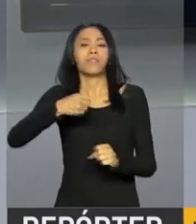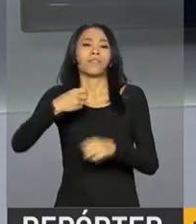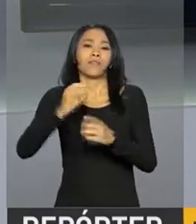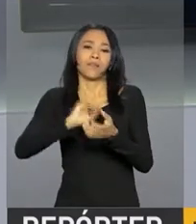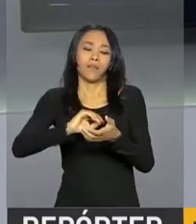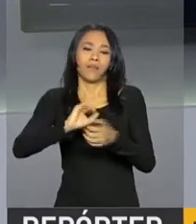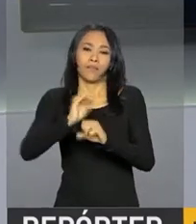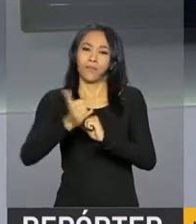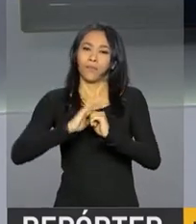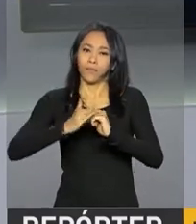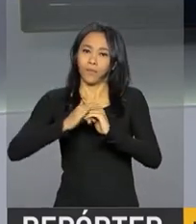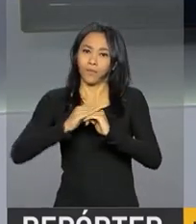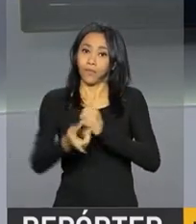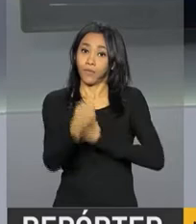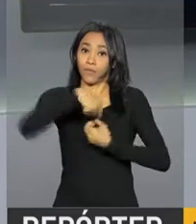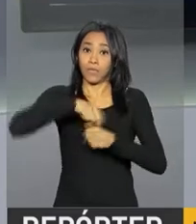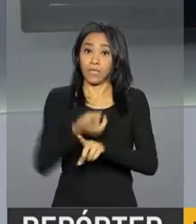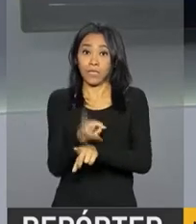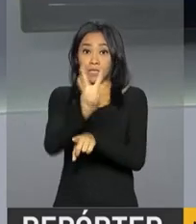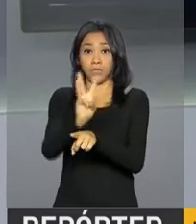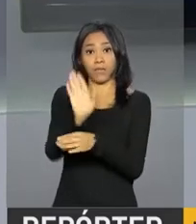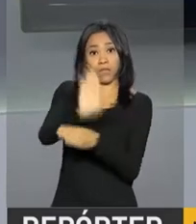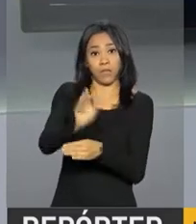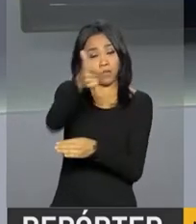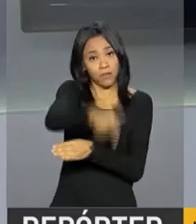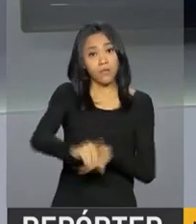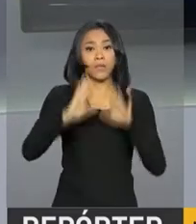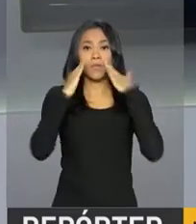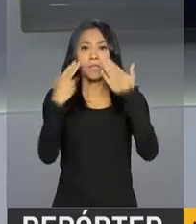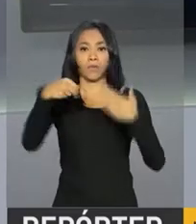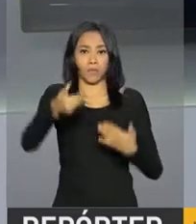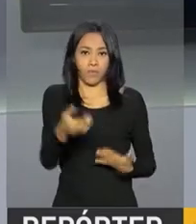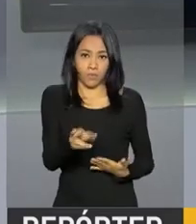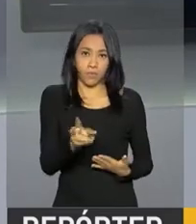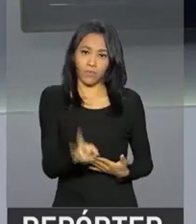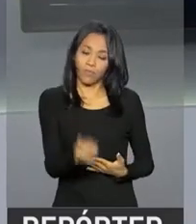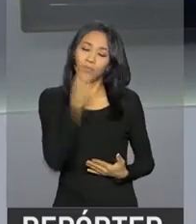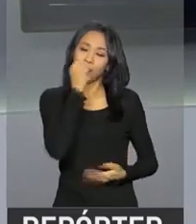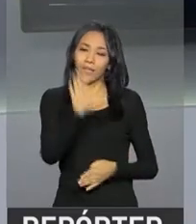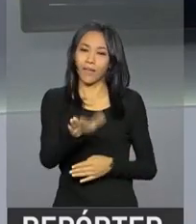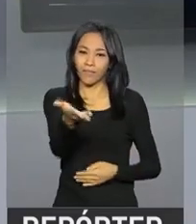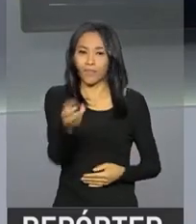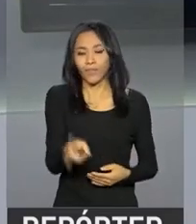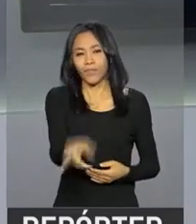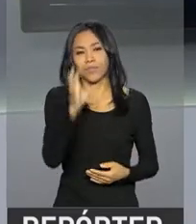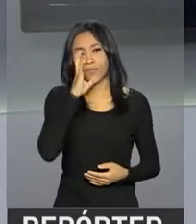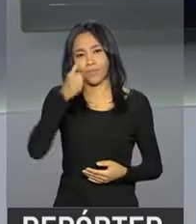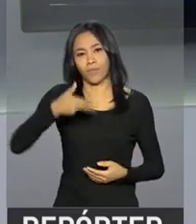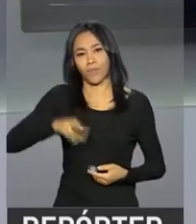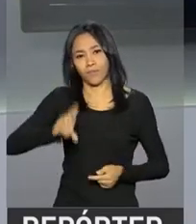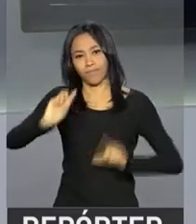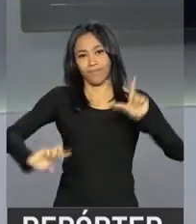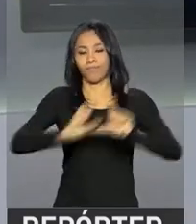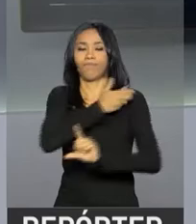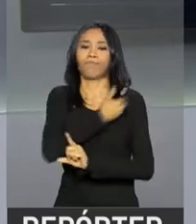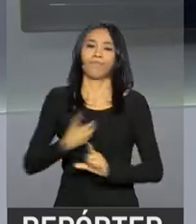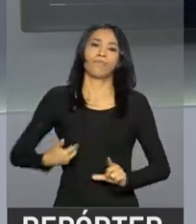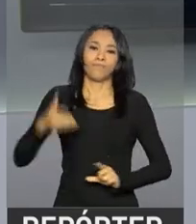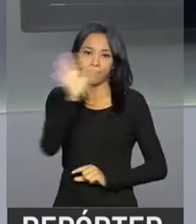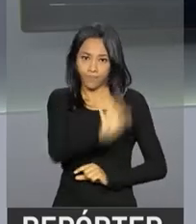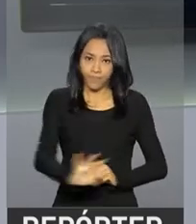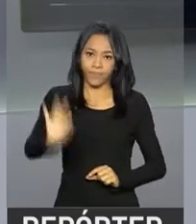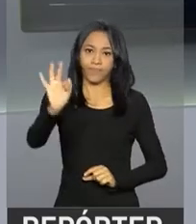youtube voltamos às três da tarde na próxima edição do repórter nbr uma boa tarde pra você continue na nbr a tv do governo